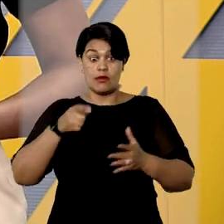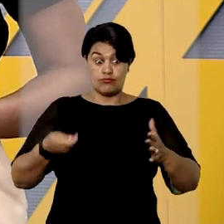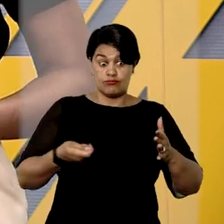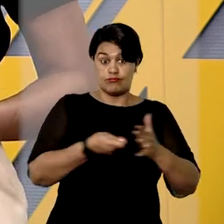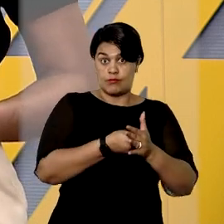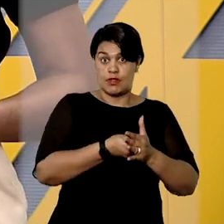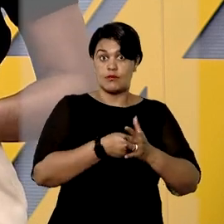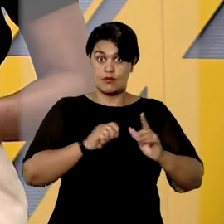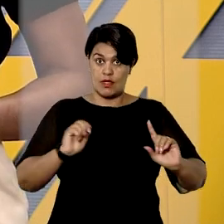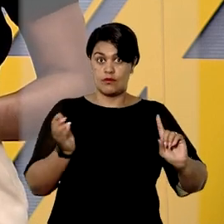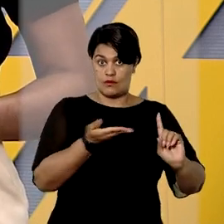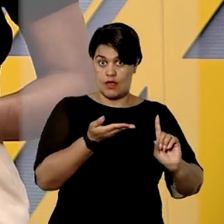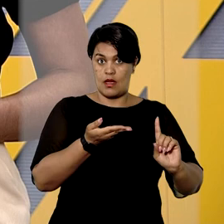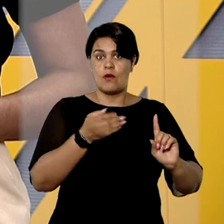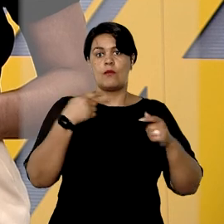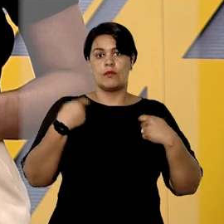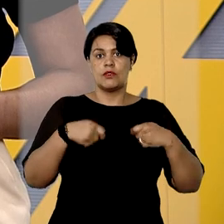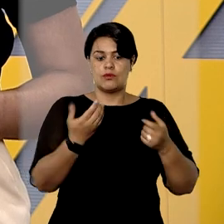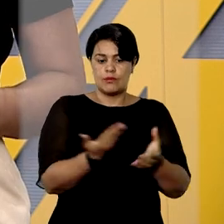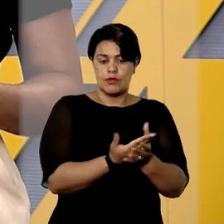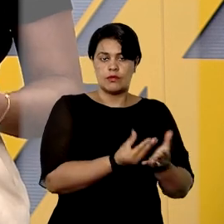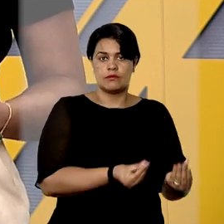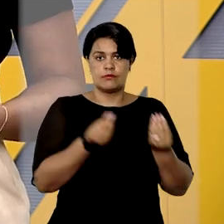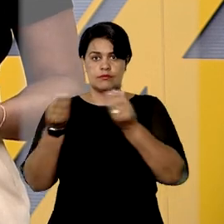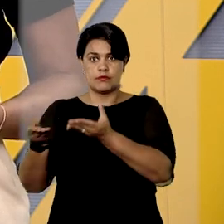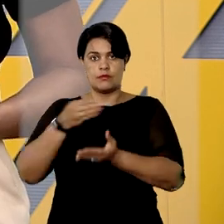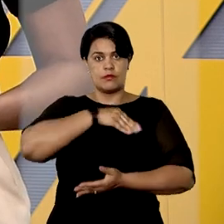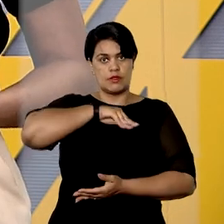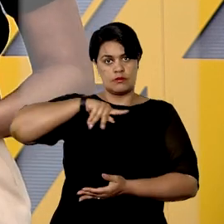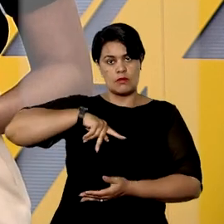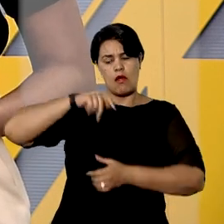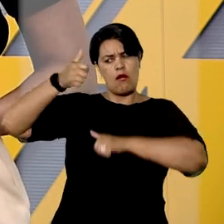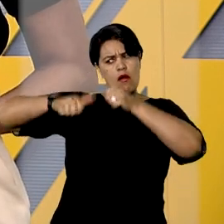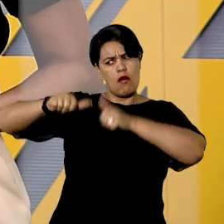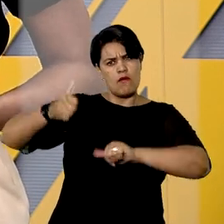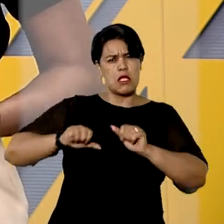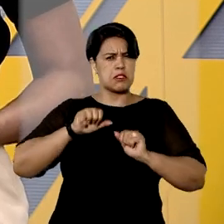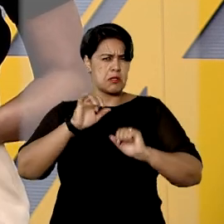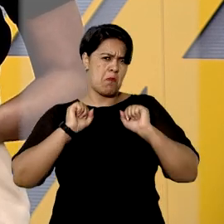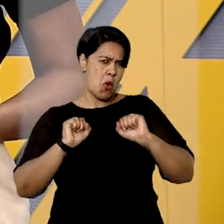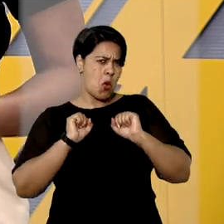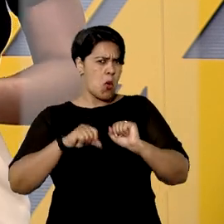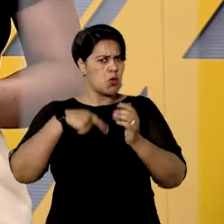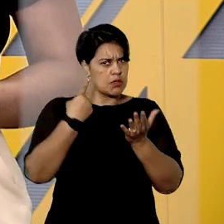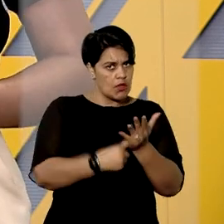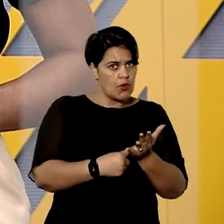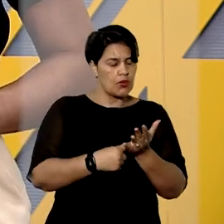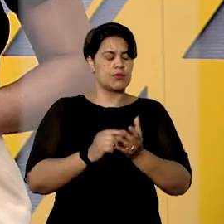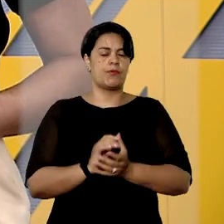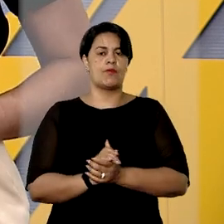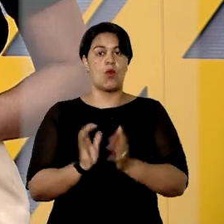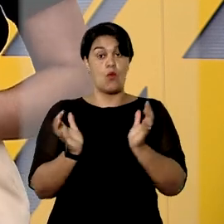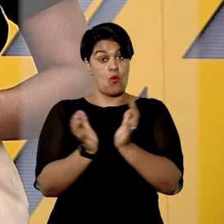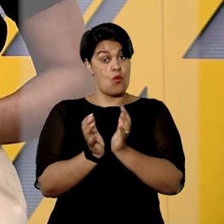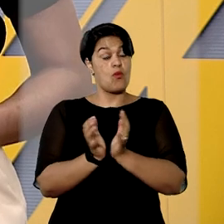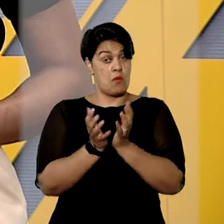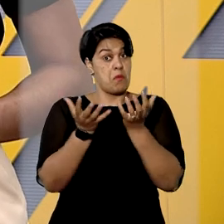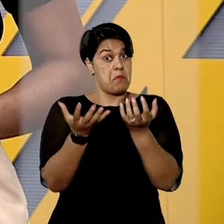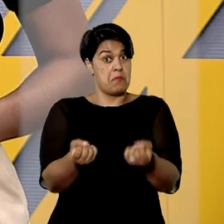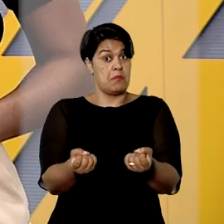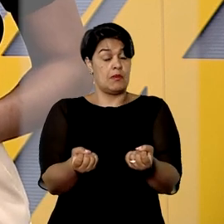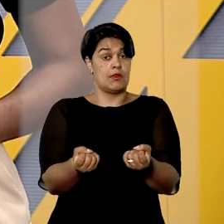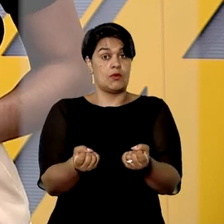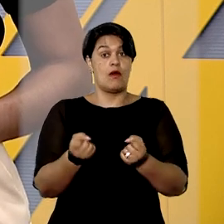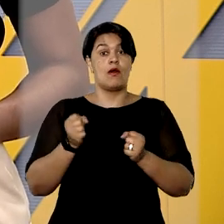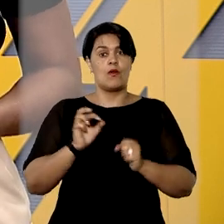que o processo fosse remetido para o Ministério Público para verificar a possibilidade do acordo. O colegiado aceitou o pedido.